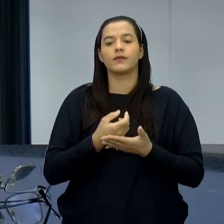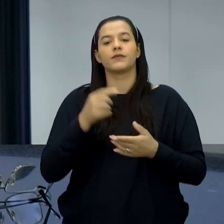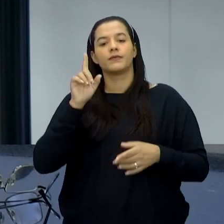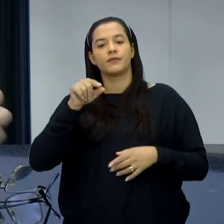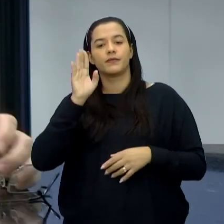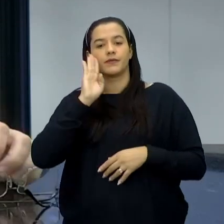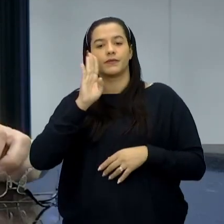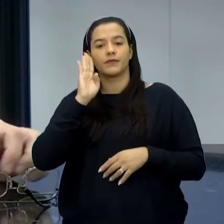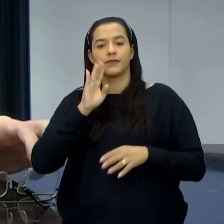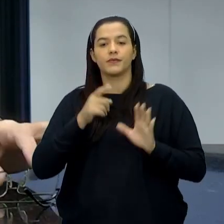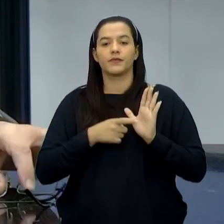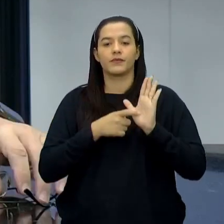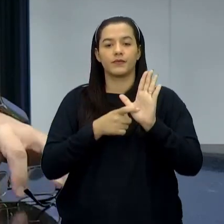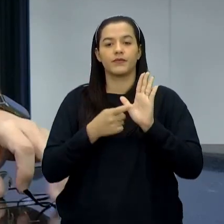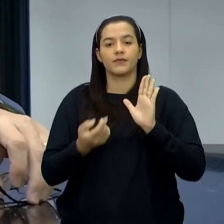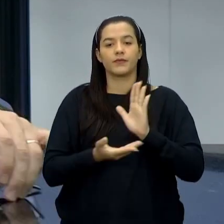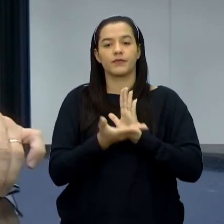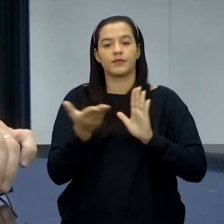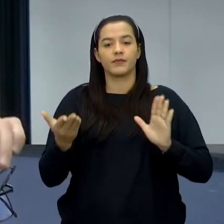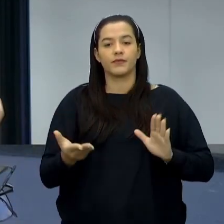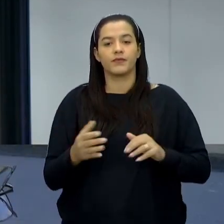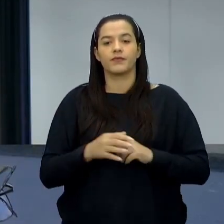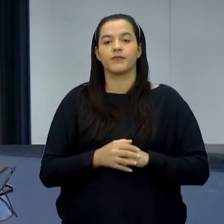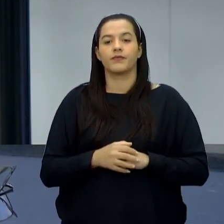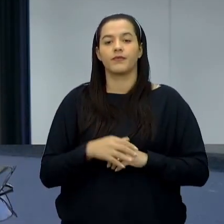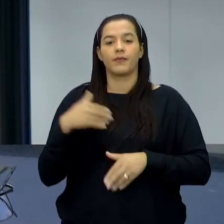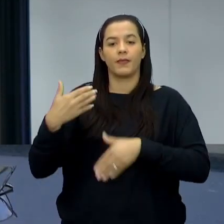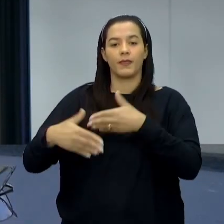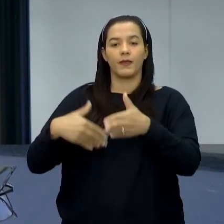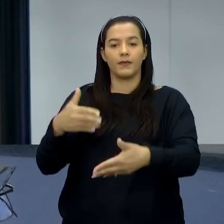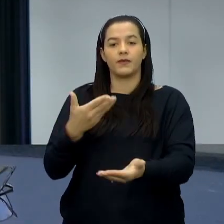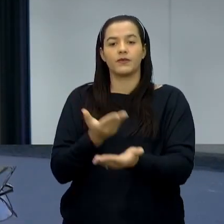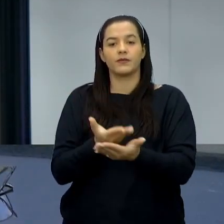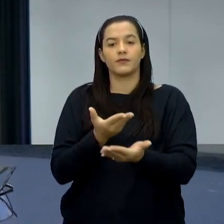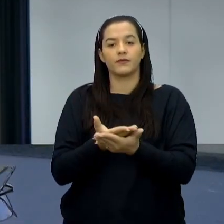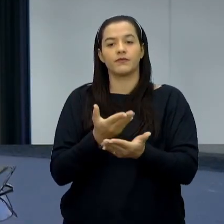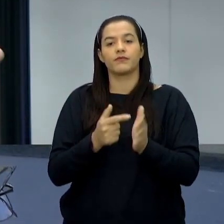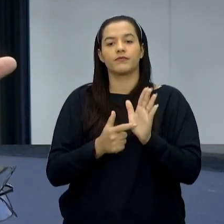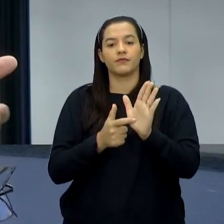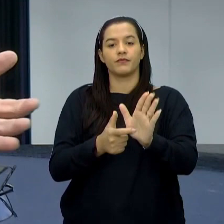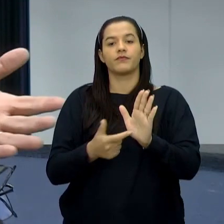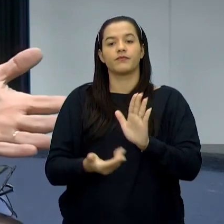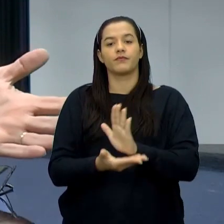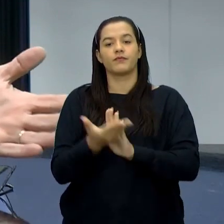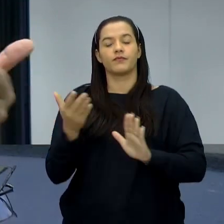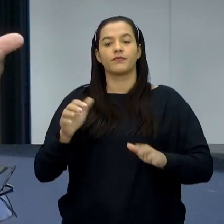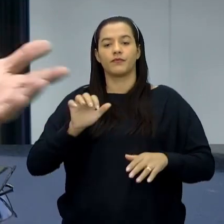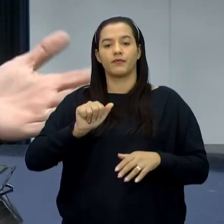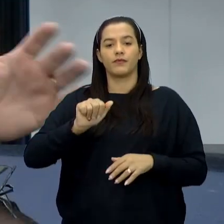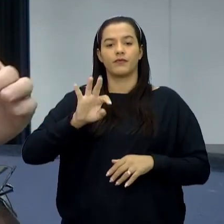eu vou trazer para vocês nas próximas aulas, nos